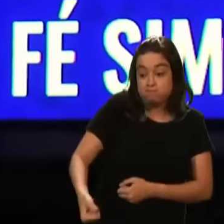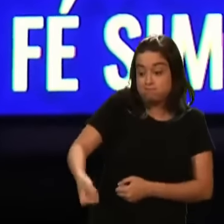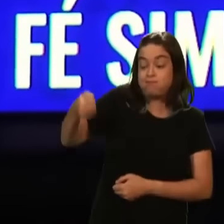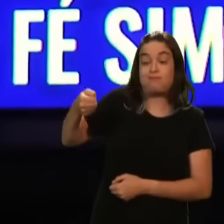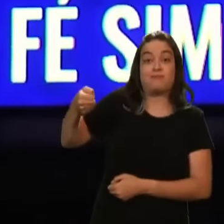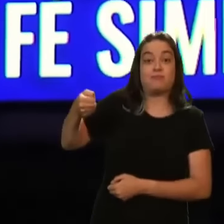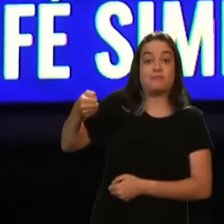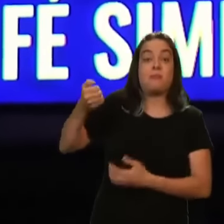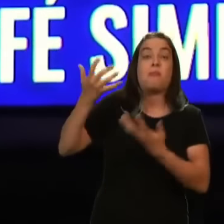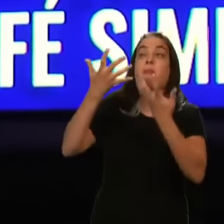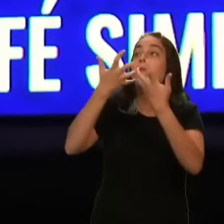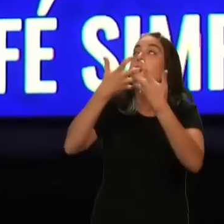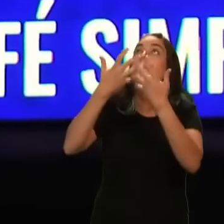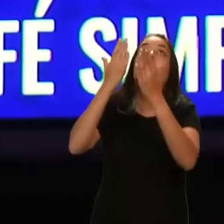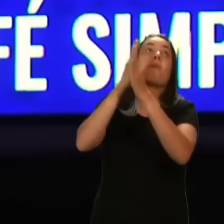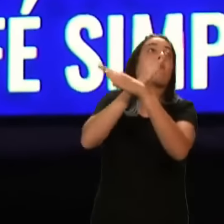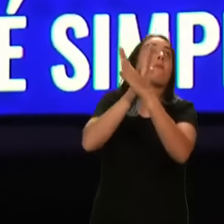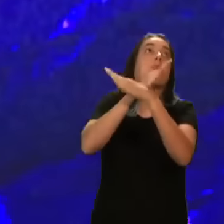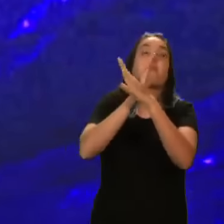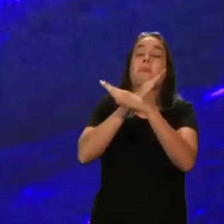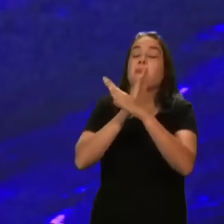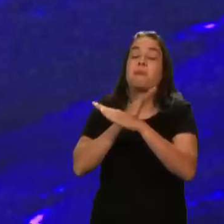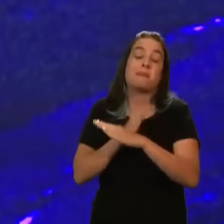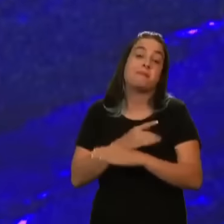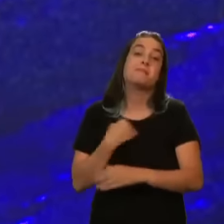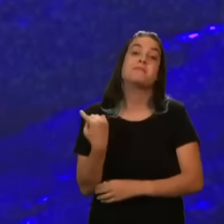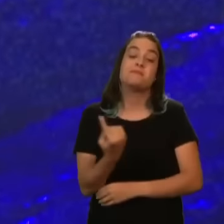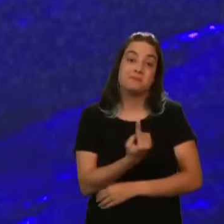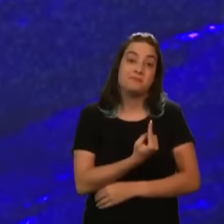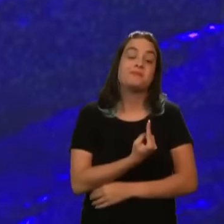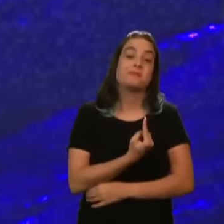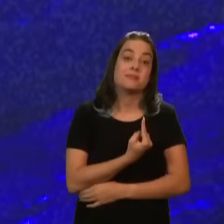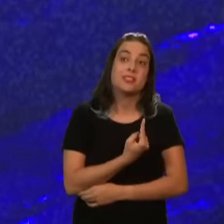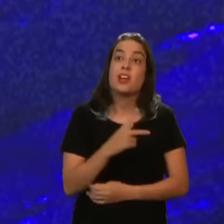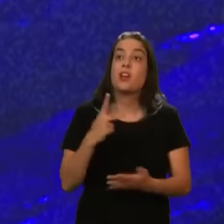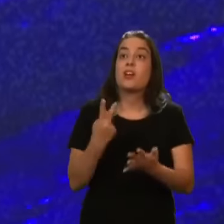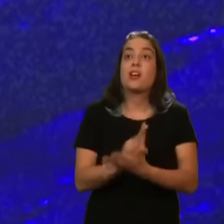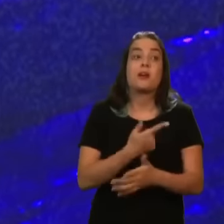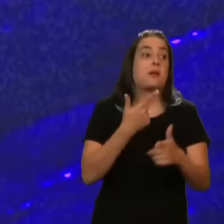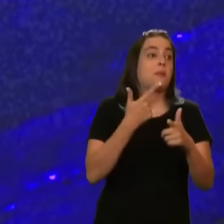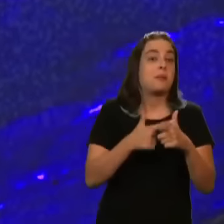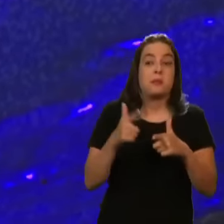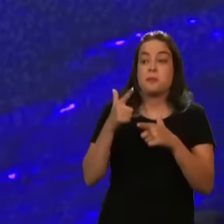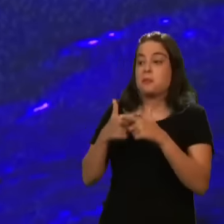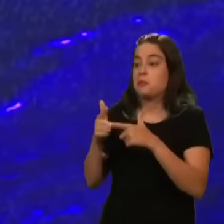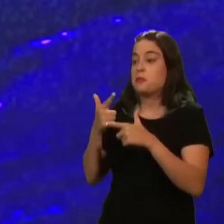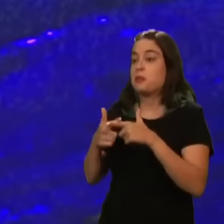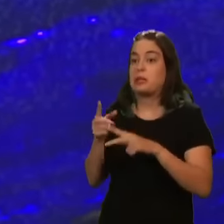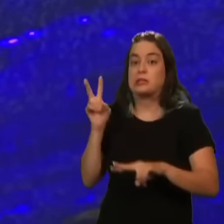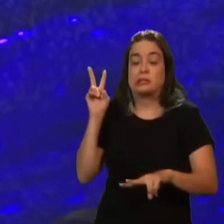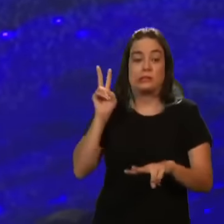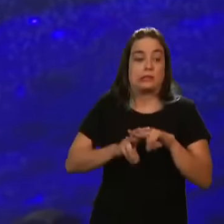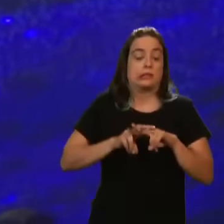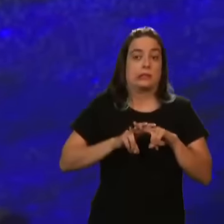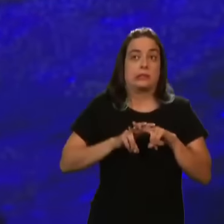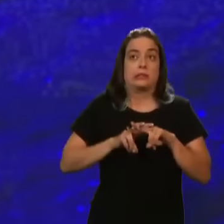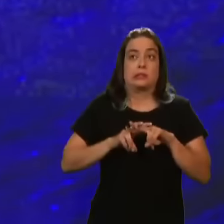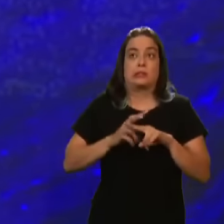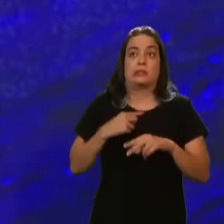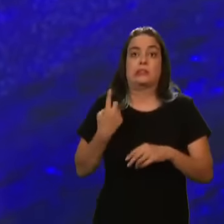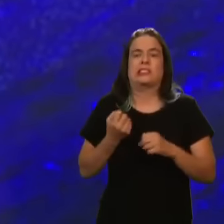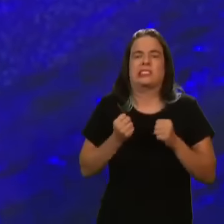nós. Temos o potencial para voar, mas um problema, dois ou três, travou a nossa vida. Resultado, a gente fica